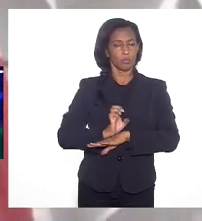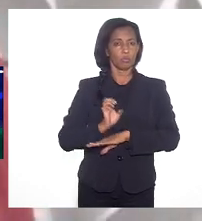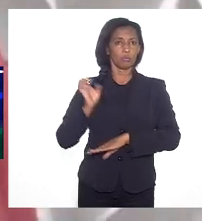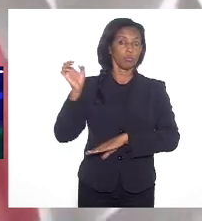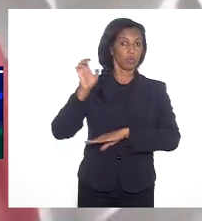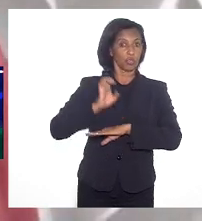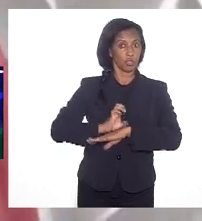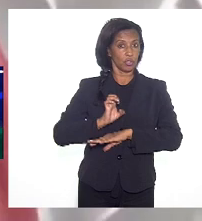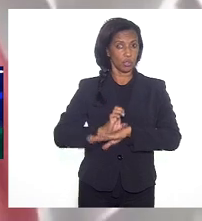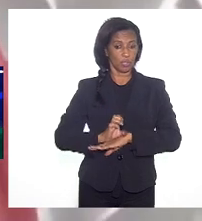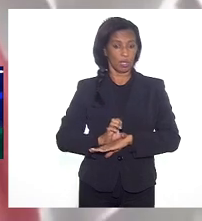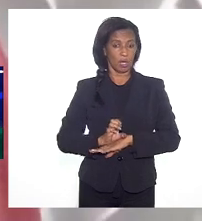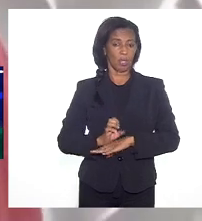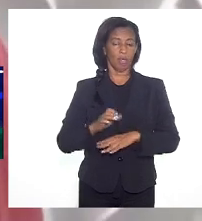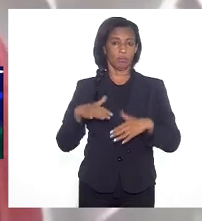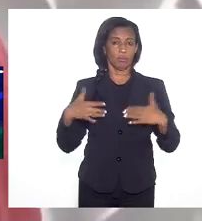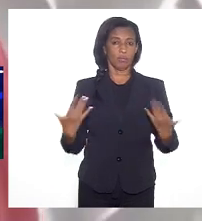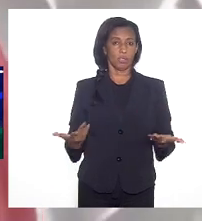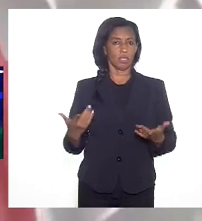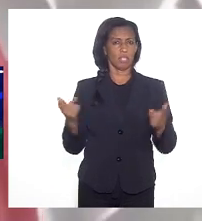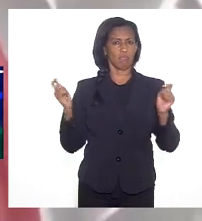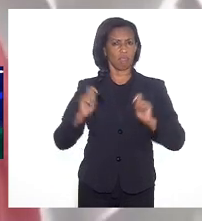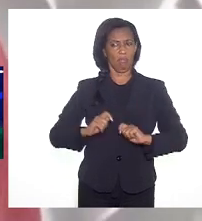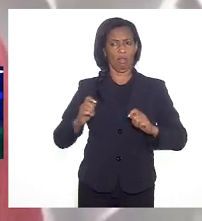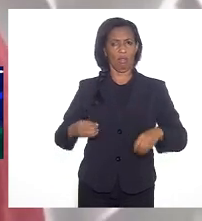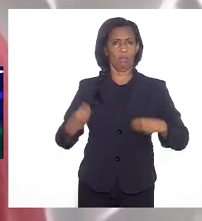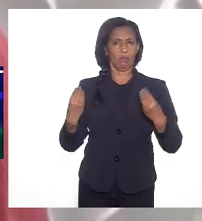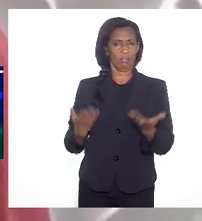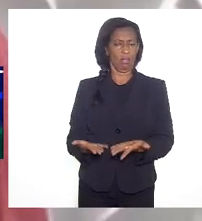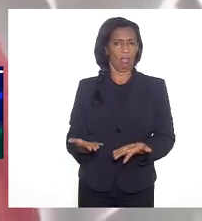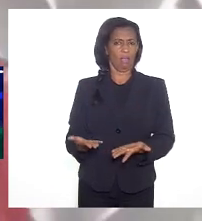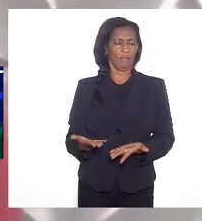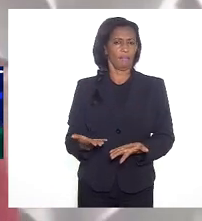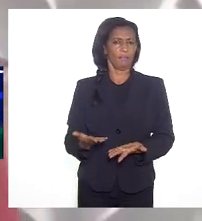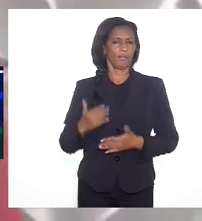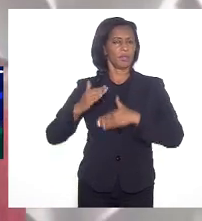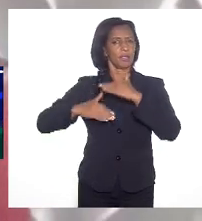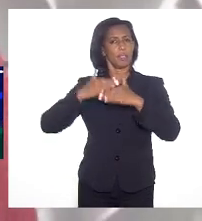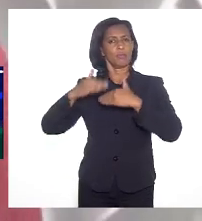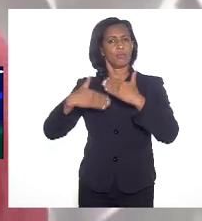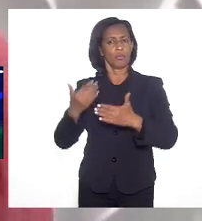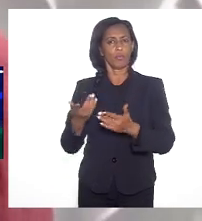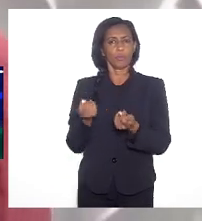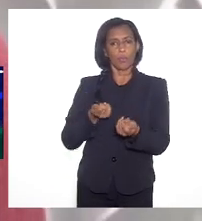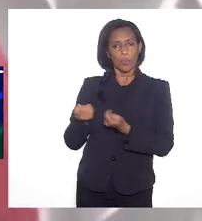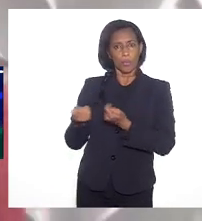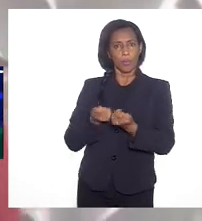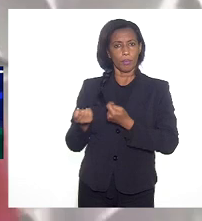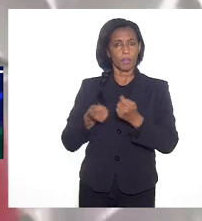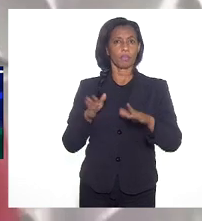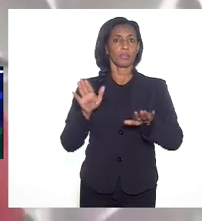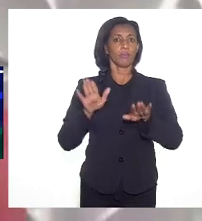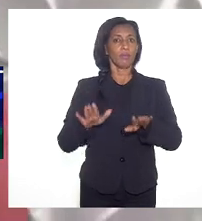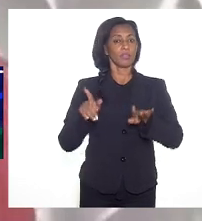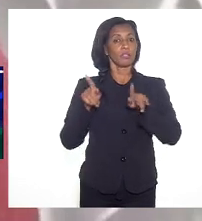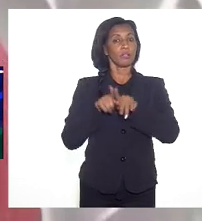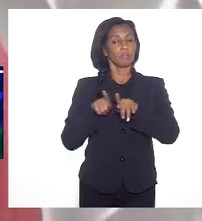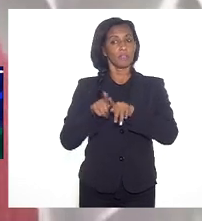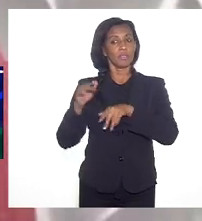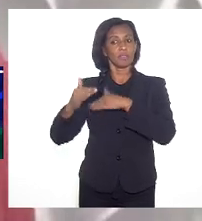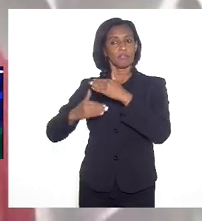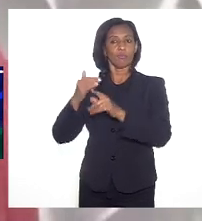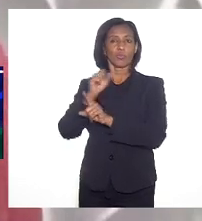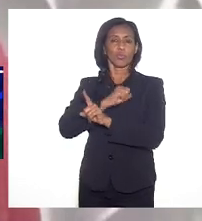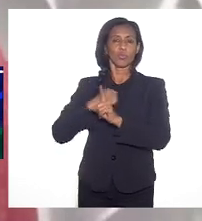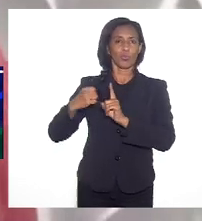Estado que seja capaz de ser um Estado desenvolvido economicamente mas também desenvolvido